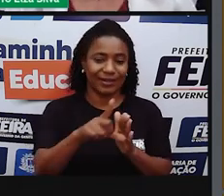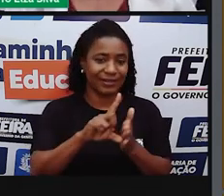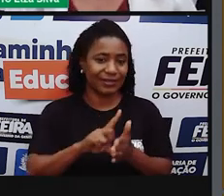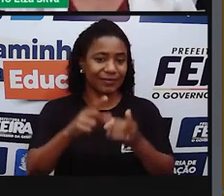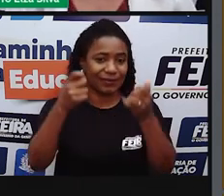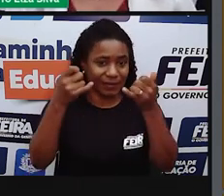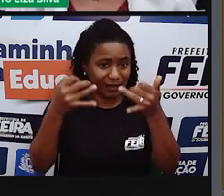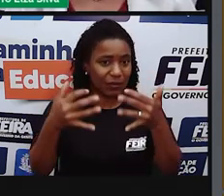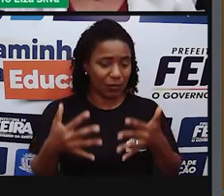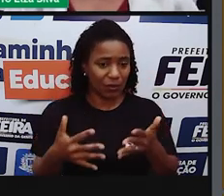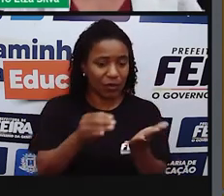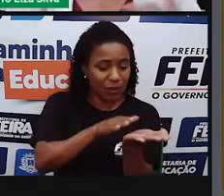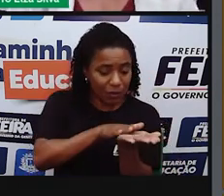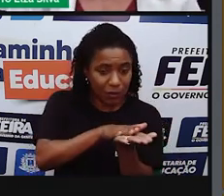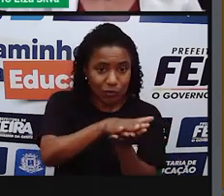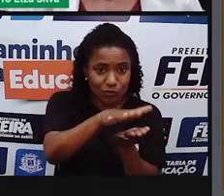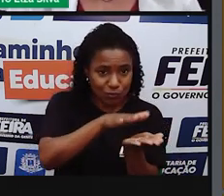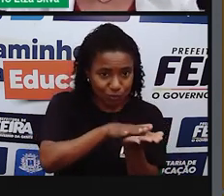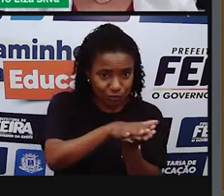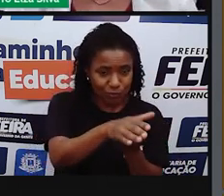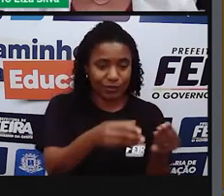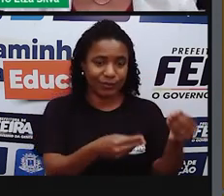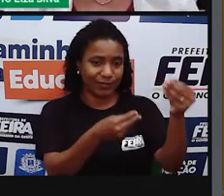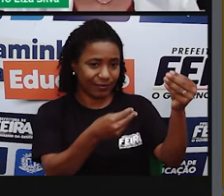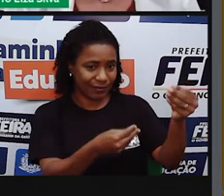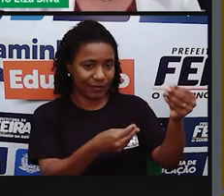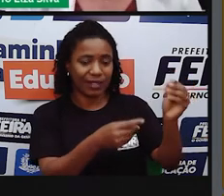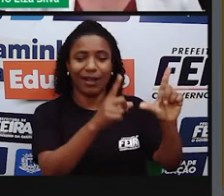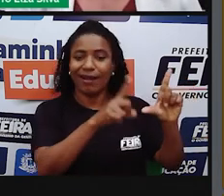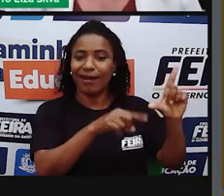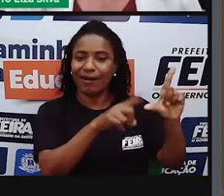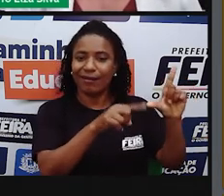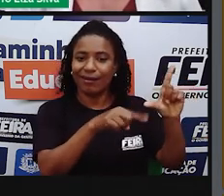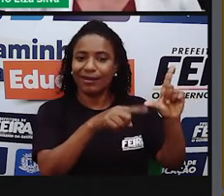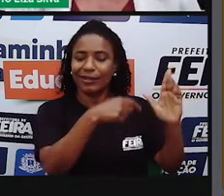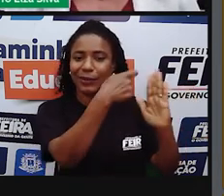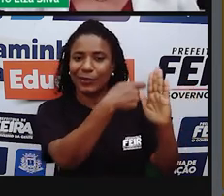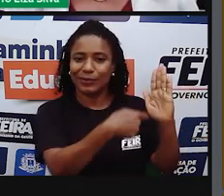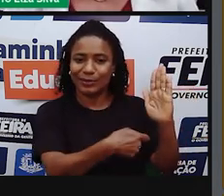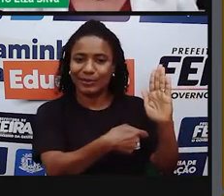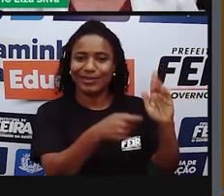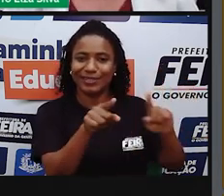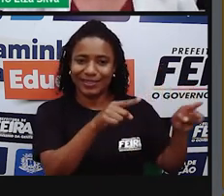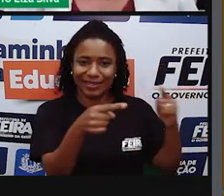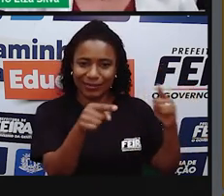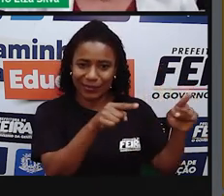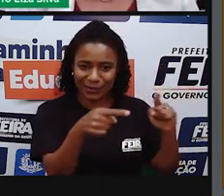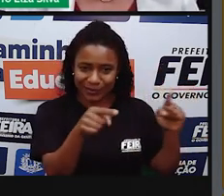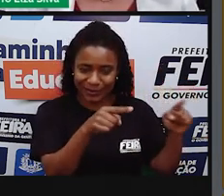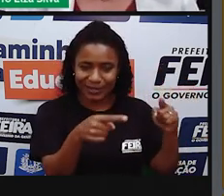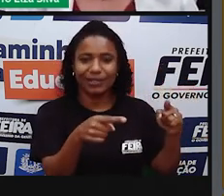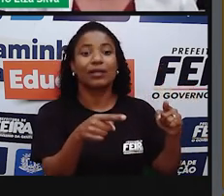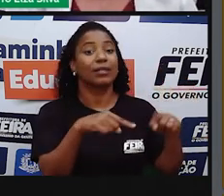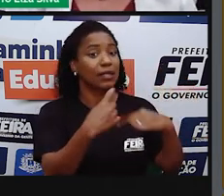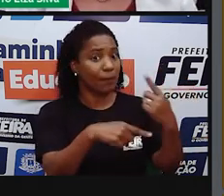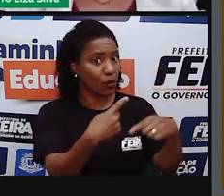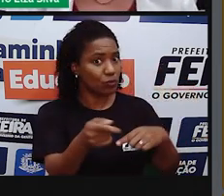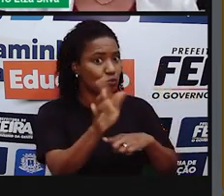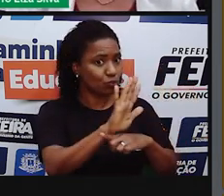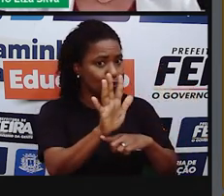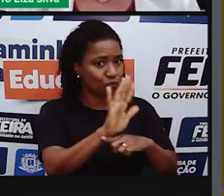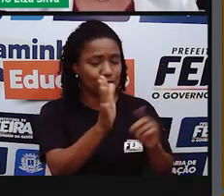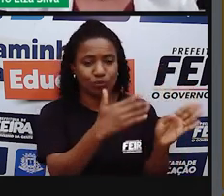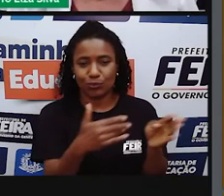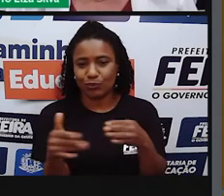terão no material impresso a letra da música. E a partir disso, a partir do vídeo, se vocês